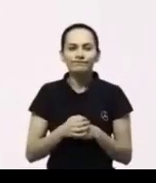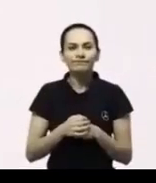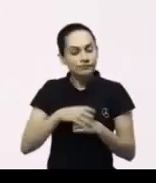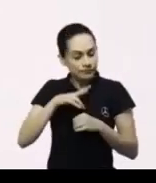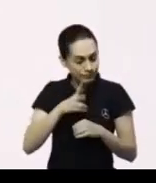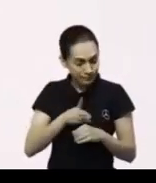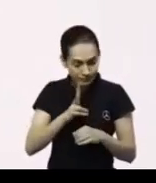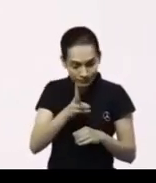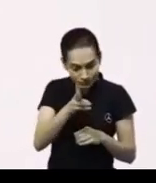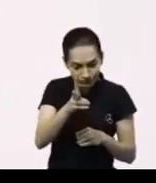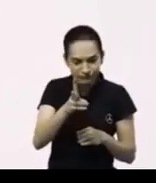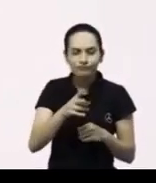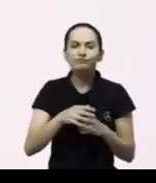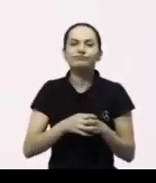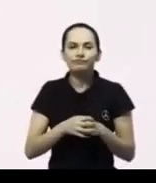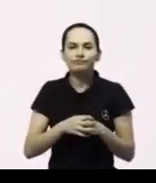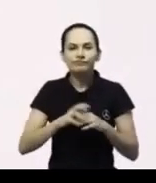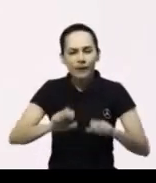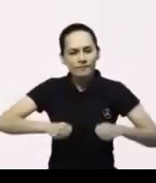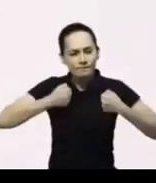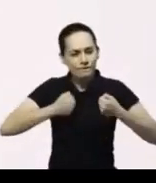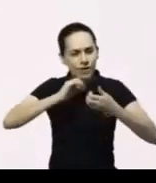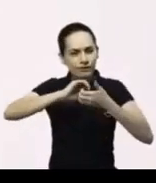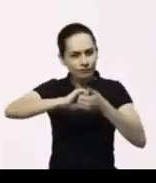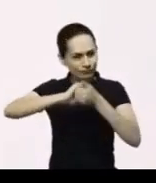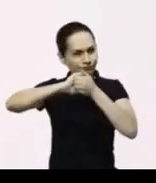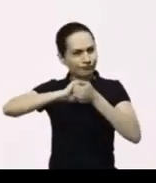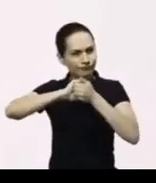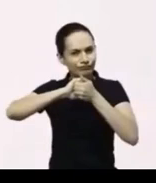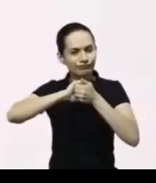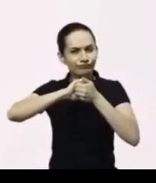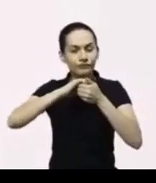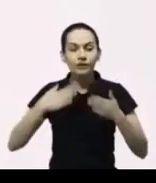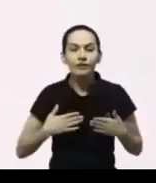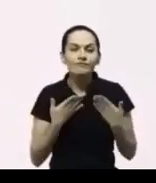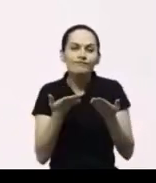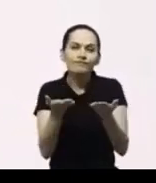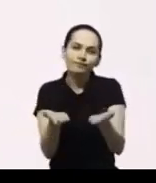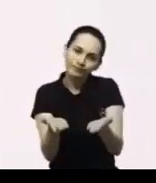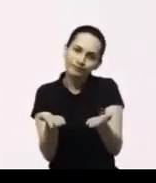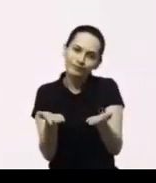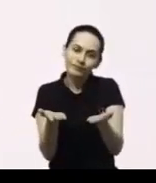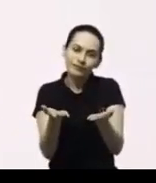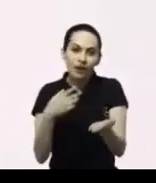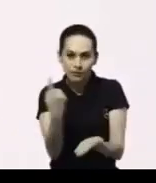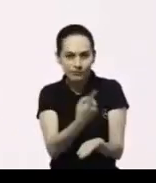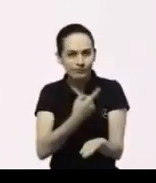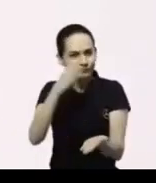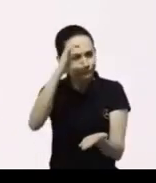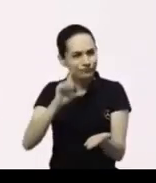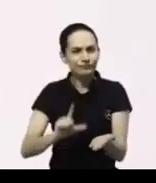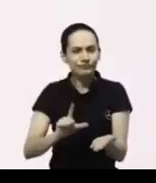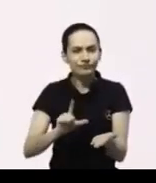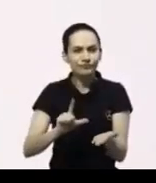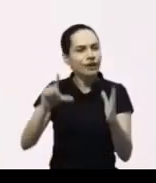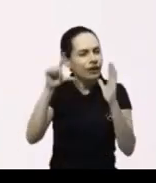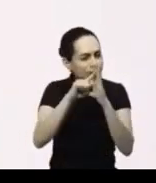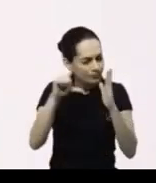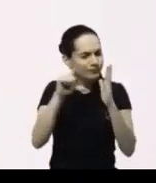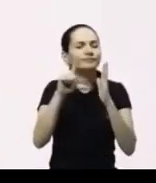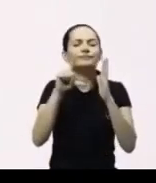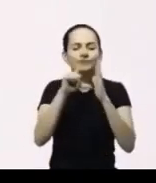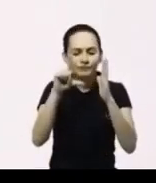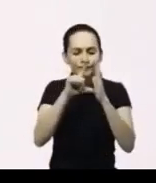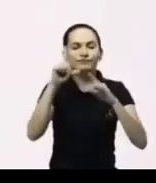mantendo essa forte parceria e oferecendo aos nossos clientes e